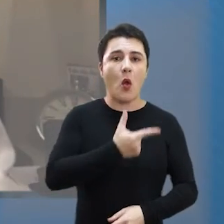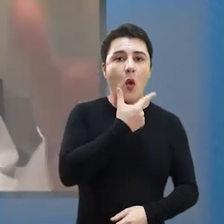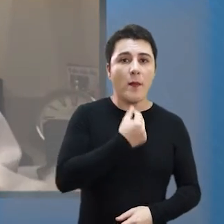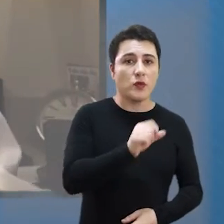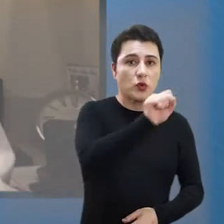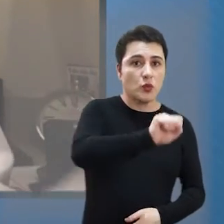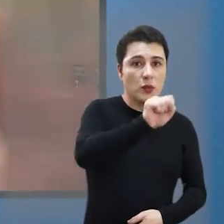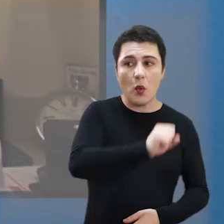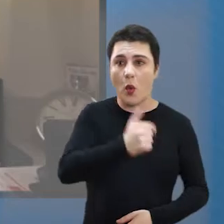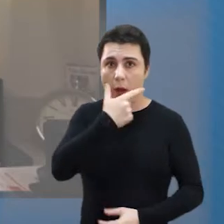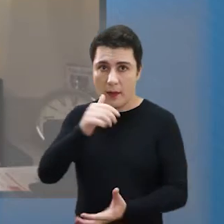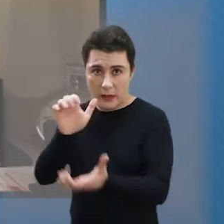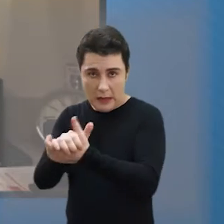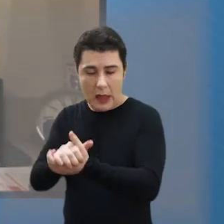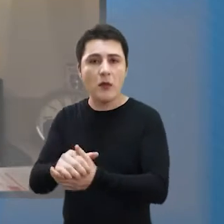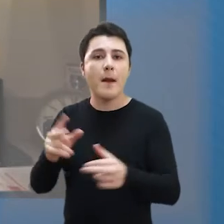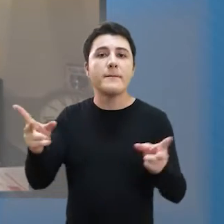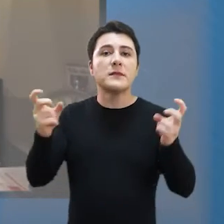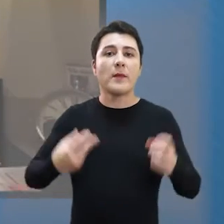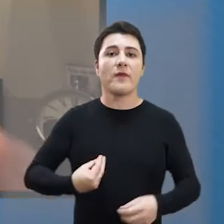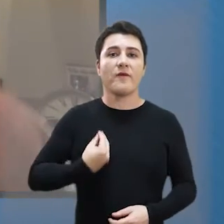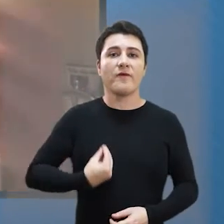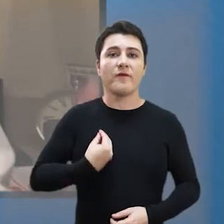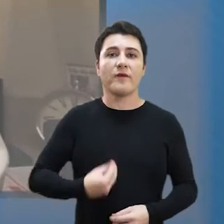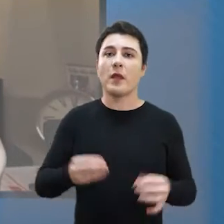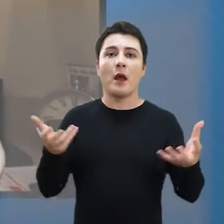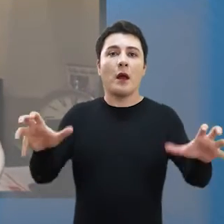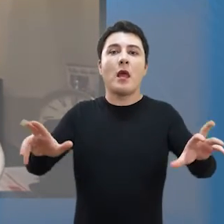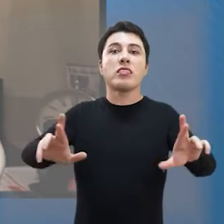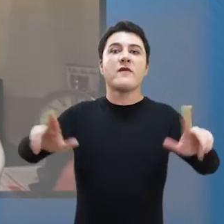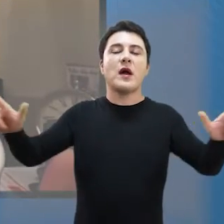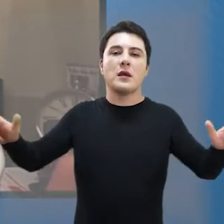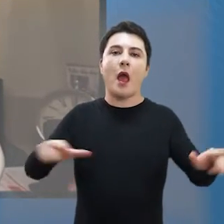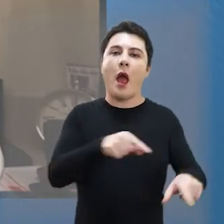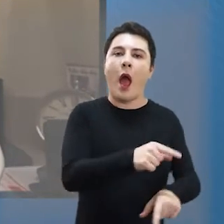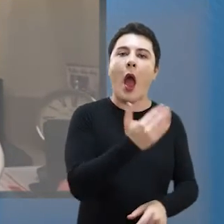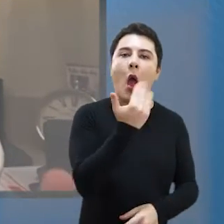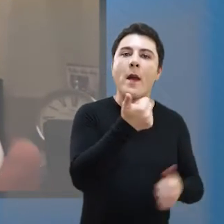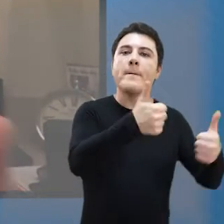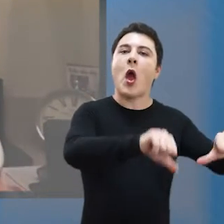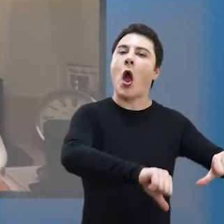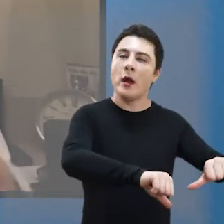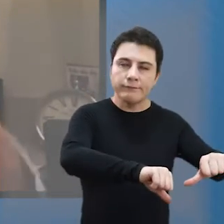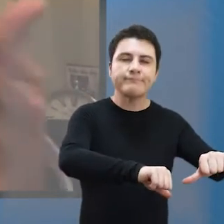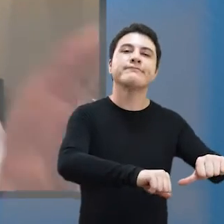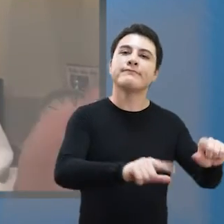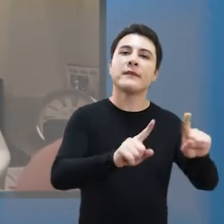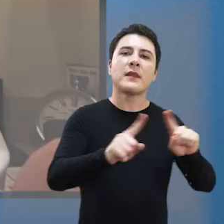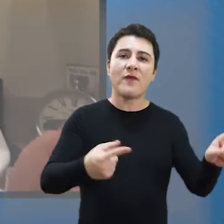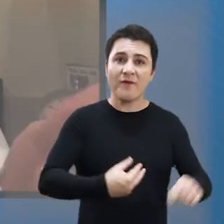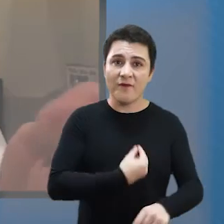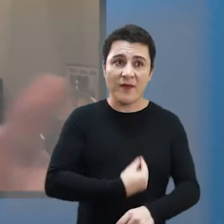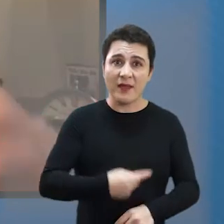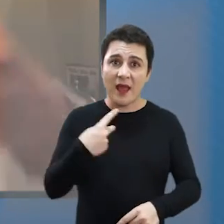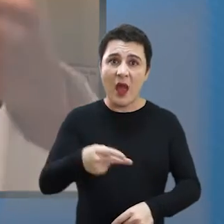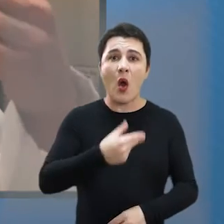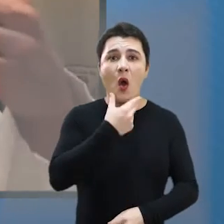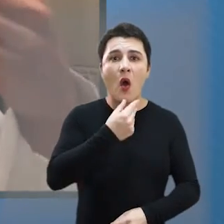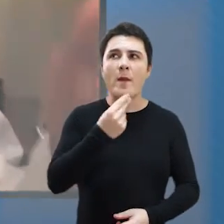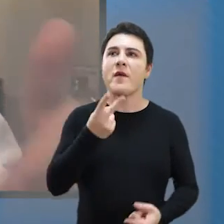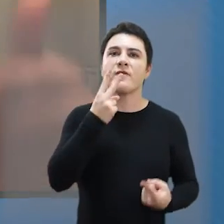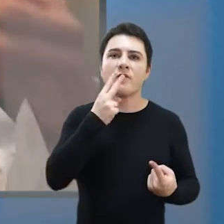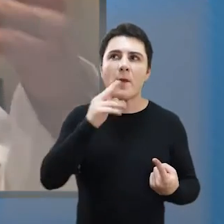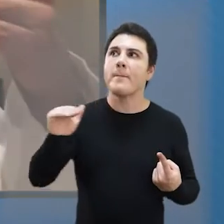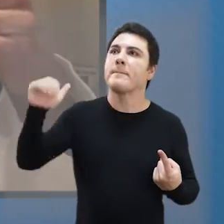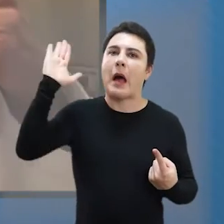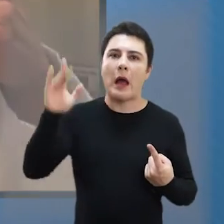homem é solteiro, sozinho, de quando depois dele de casado, ele tem uma alimentação pior. Então, tudo isso na vida do homem,